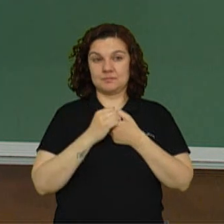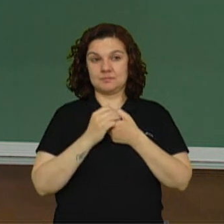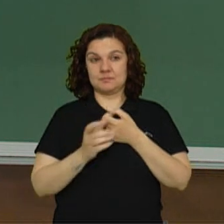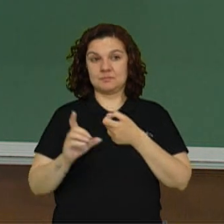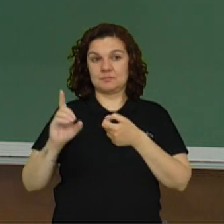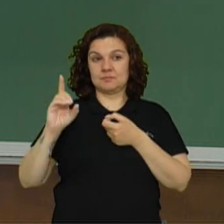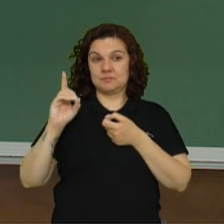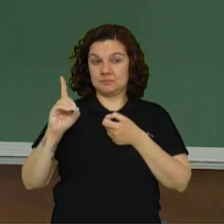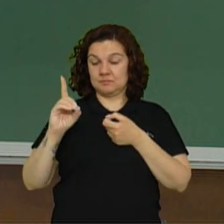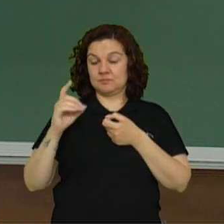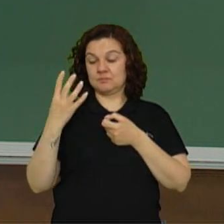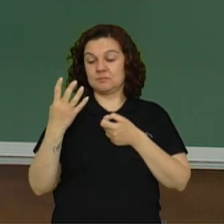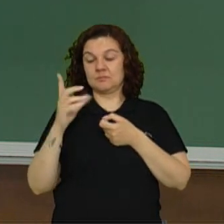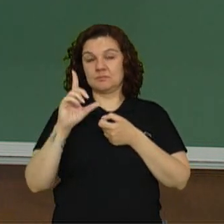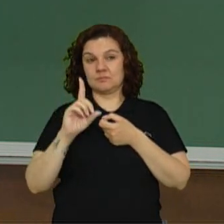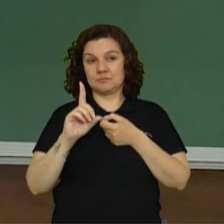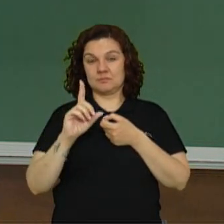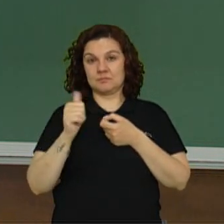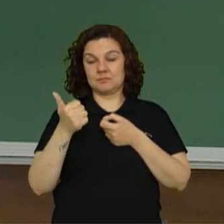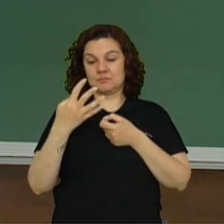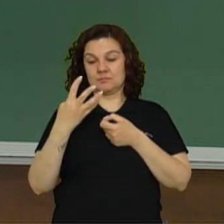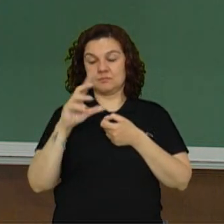28.560. Letra D,